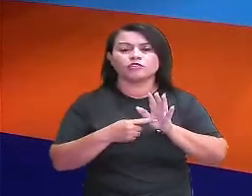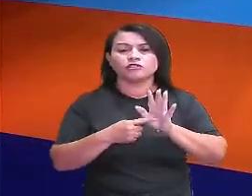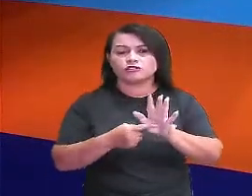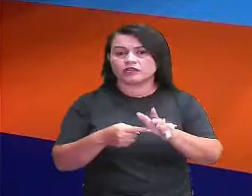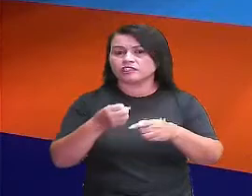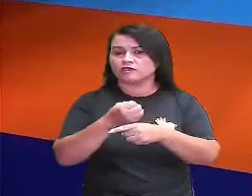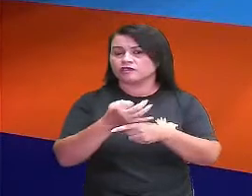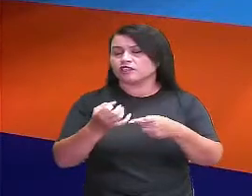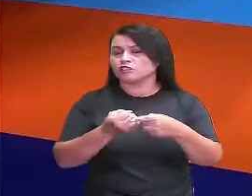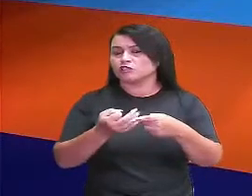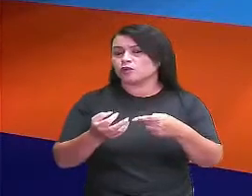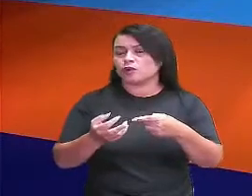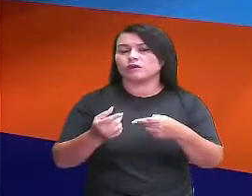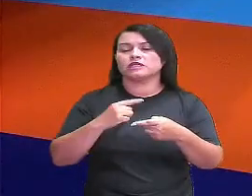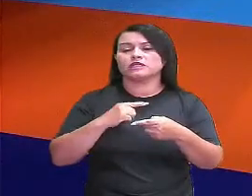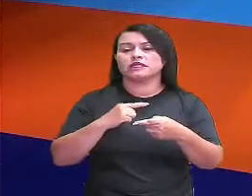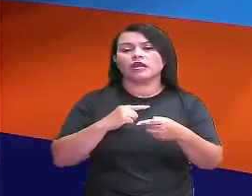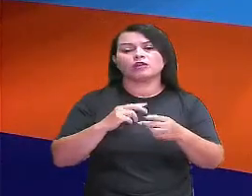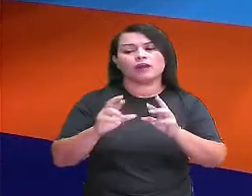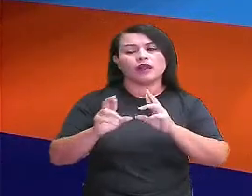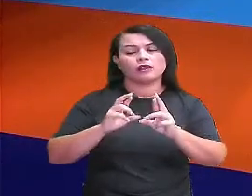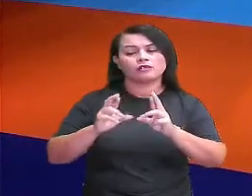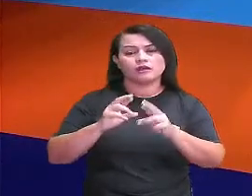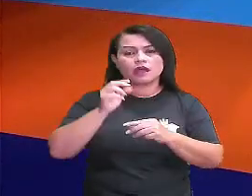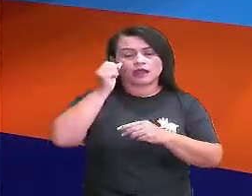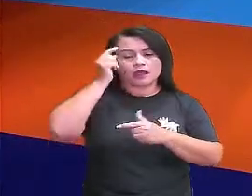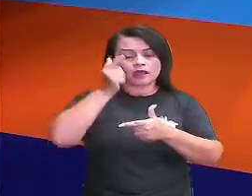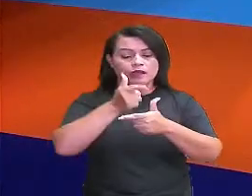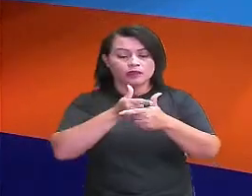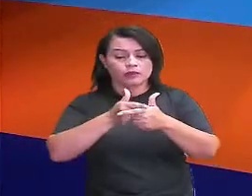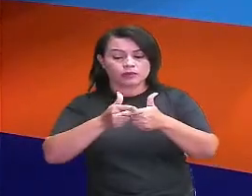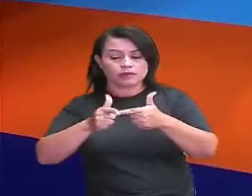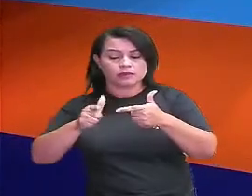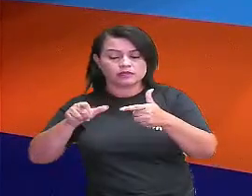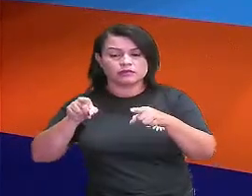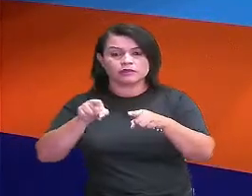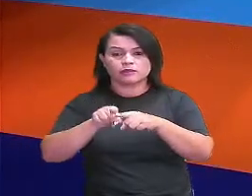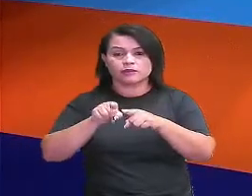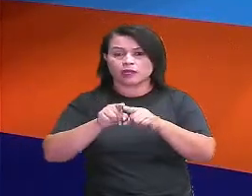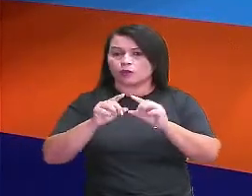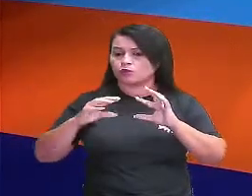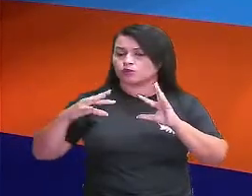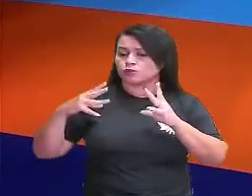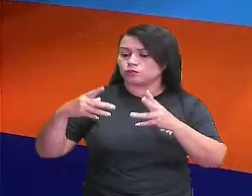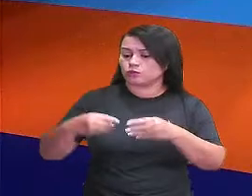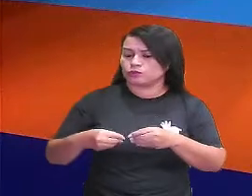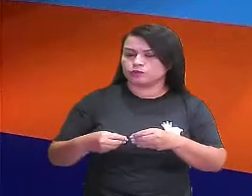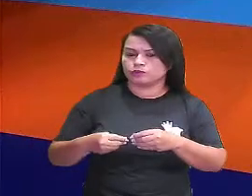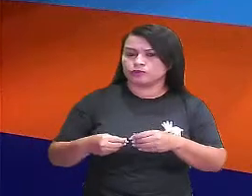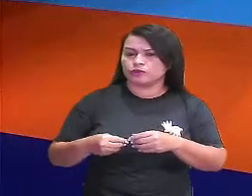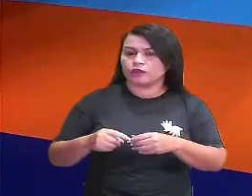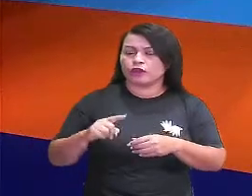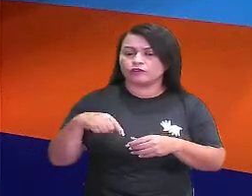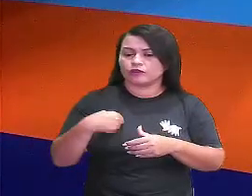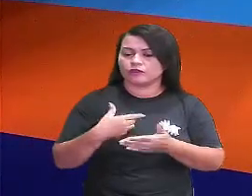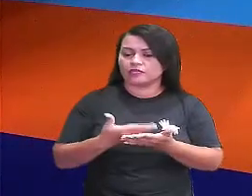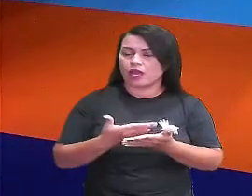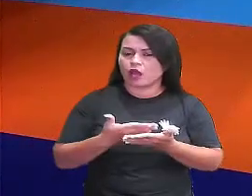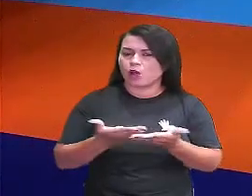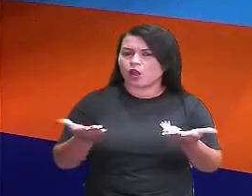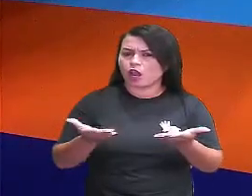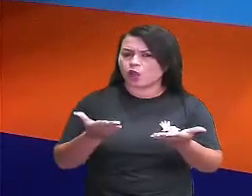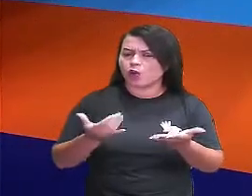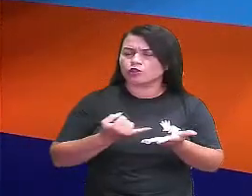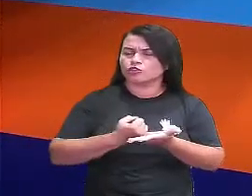das frações, associando a ideia de uma divisão ou da parte de um todo, tá? Foi a nossa aula introdutória